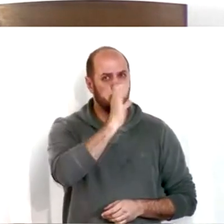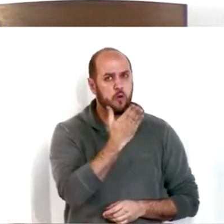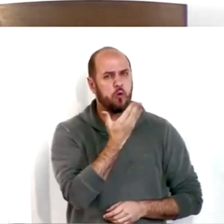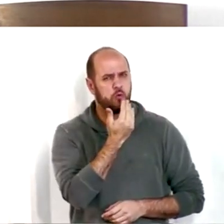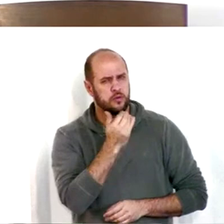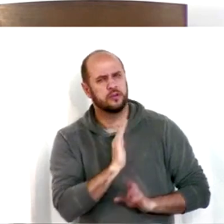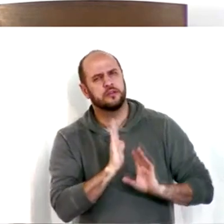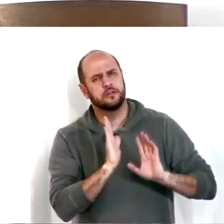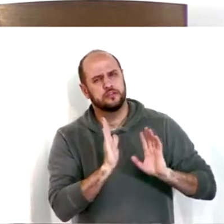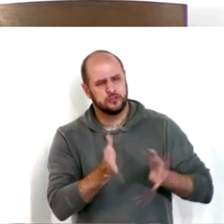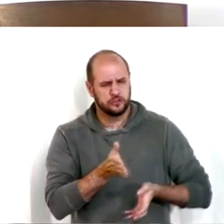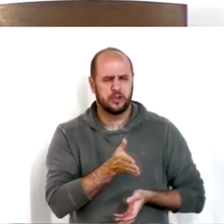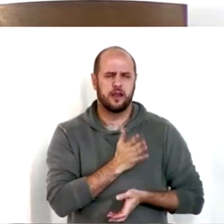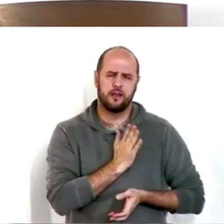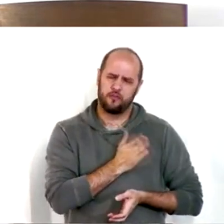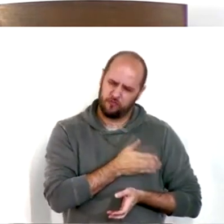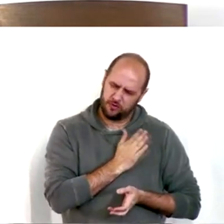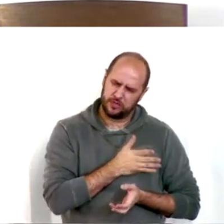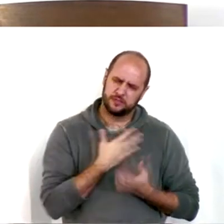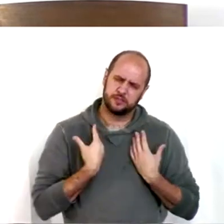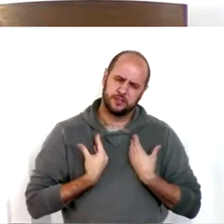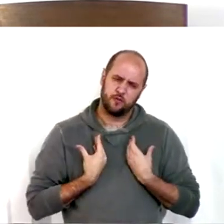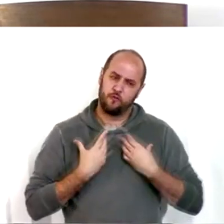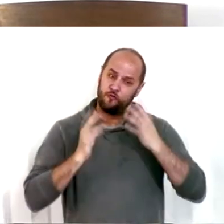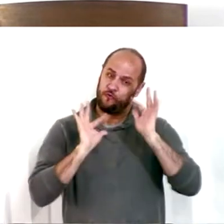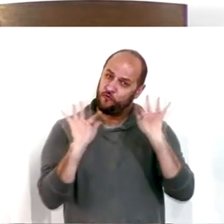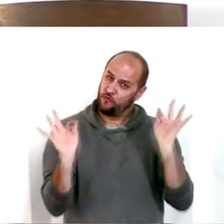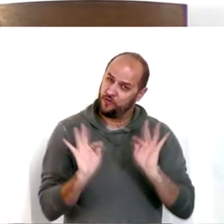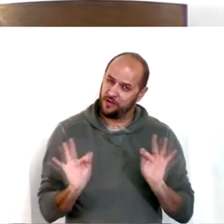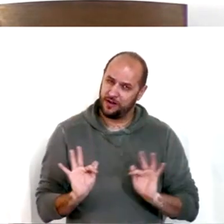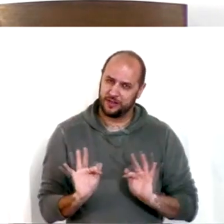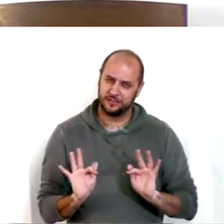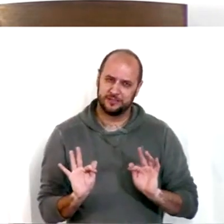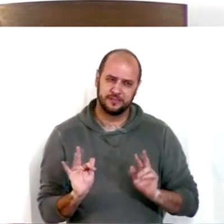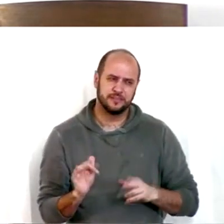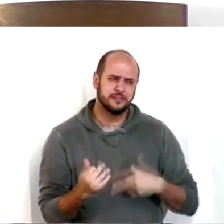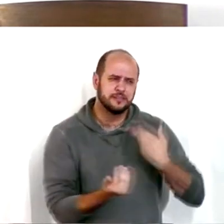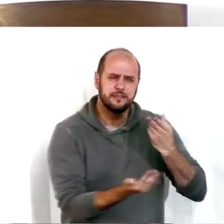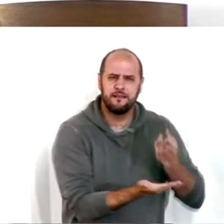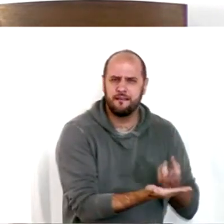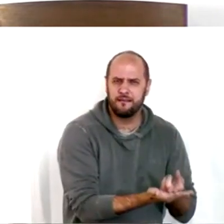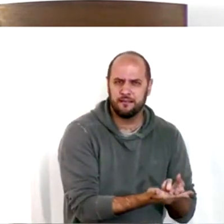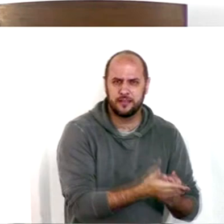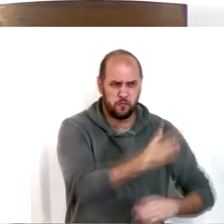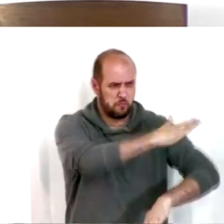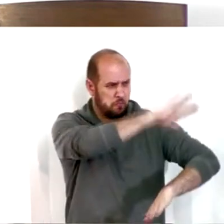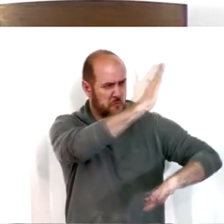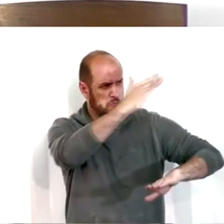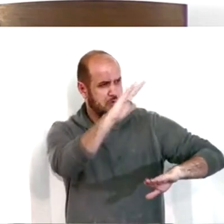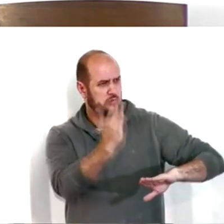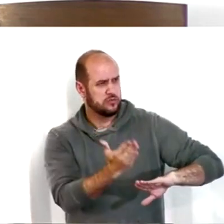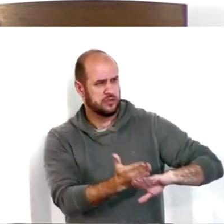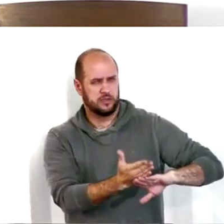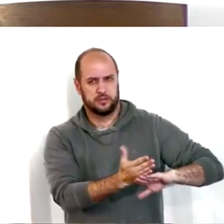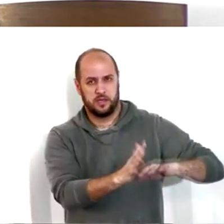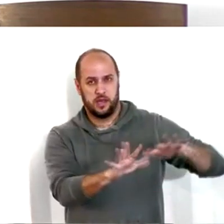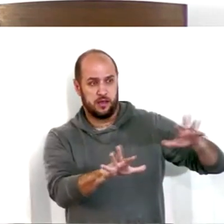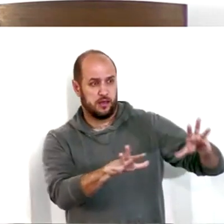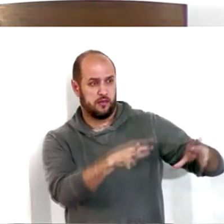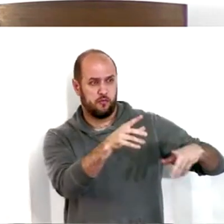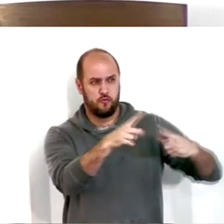e estando já de coração um tanto alegre, veio deitar-se ao pé de um monte de